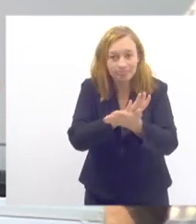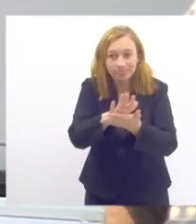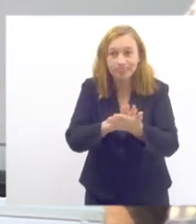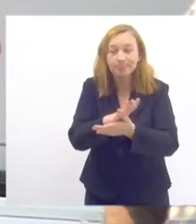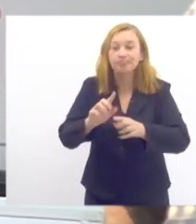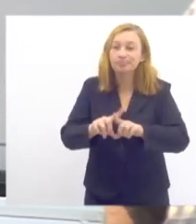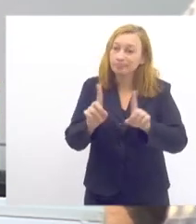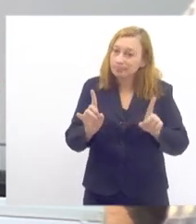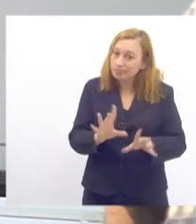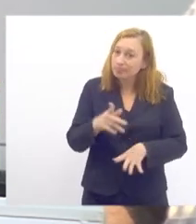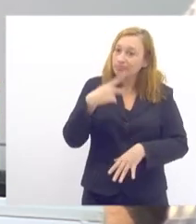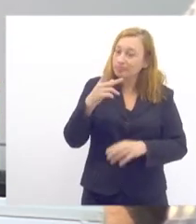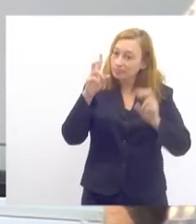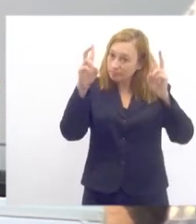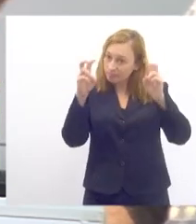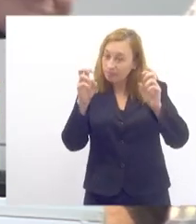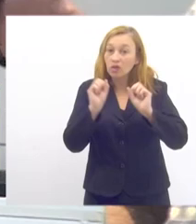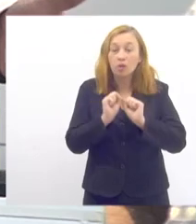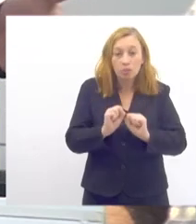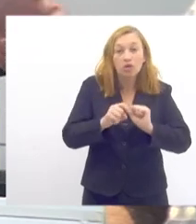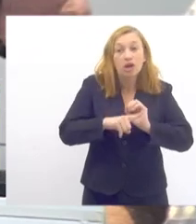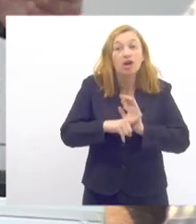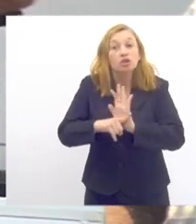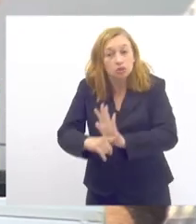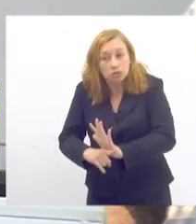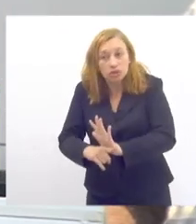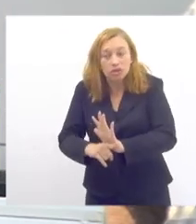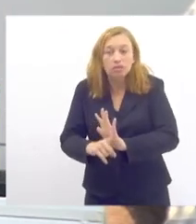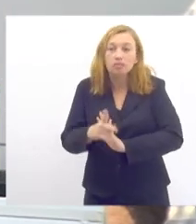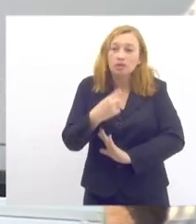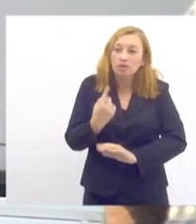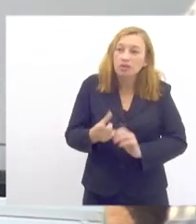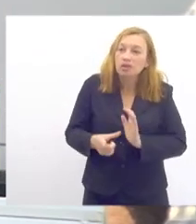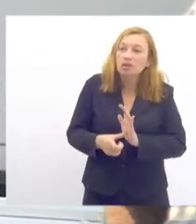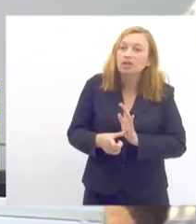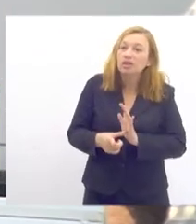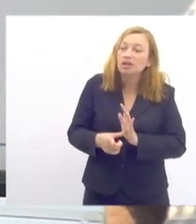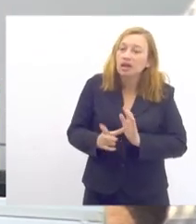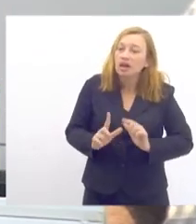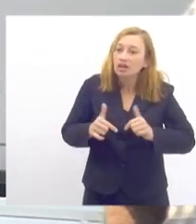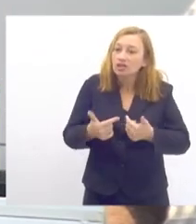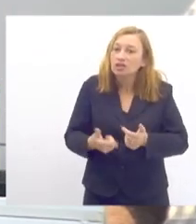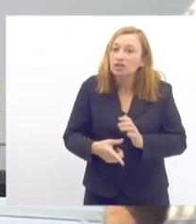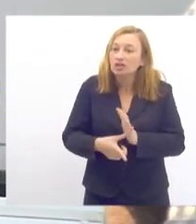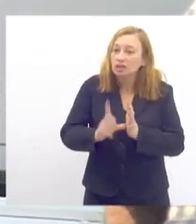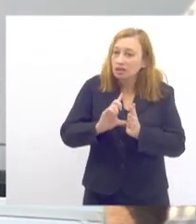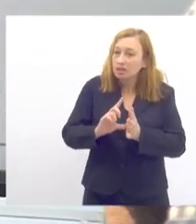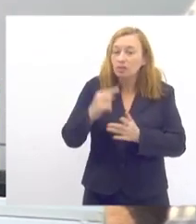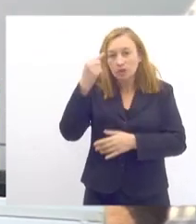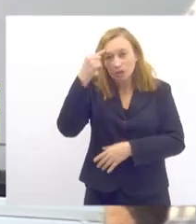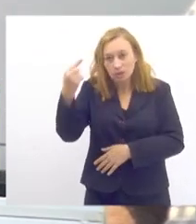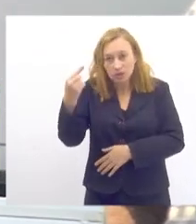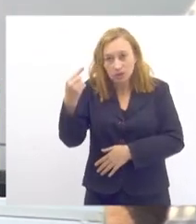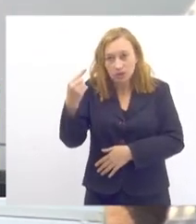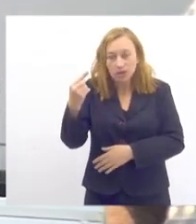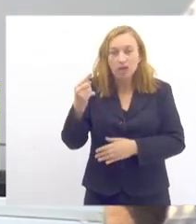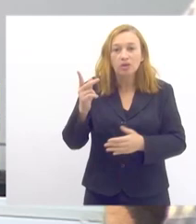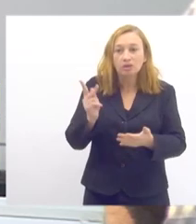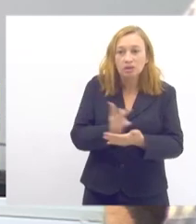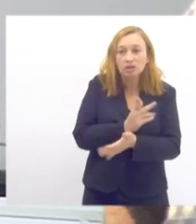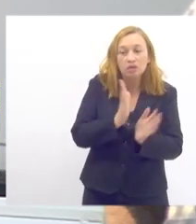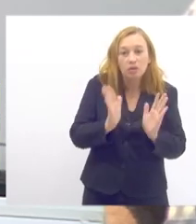mas só colocar uma questão que talvez possa ajudar para a gente antecipar. E eu estou fazendo isso, foi uma ideia que me surgiu agora.